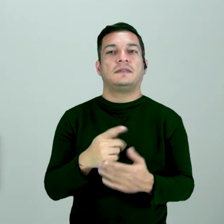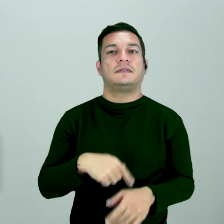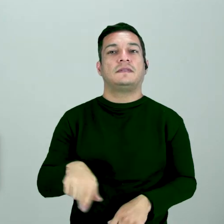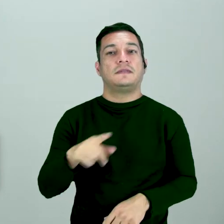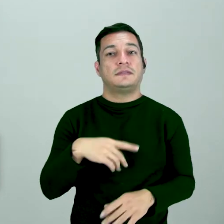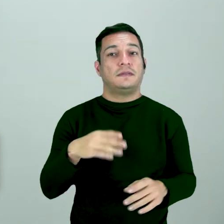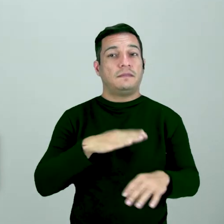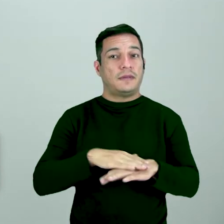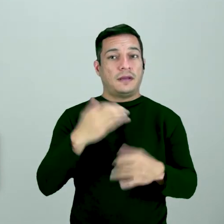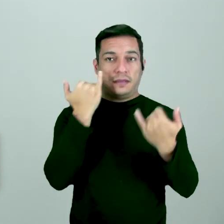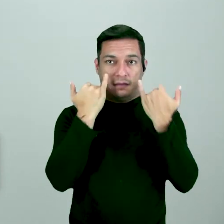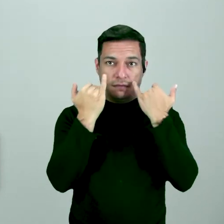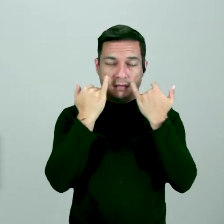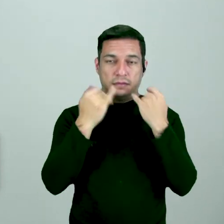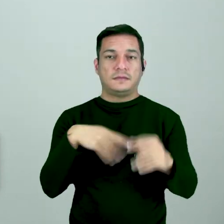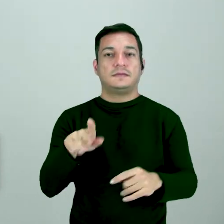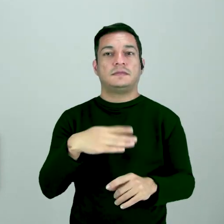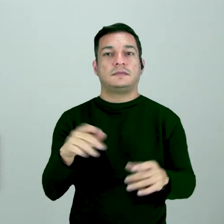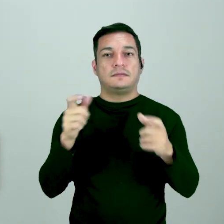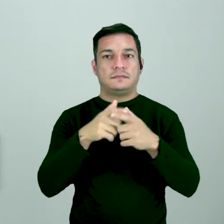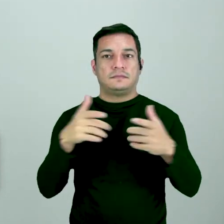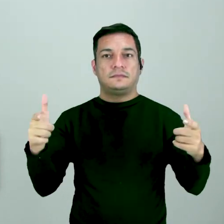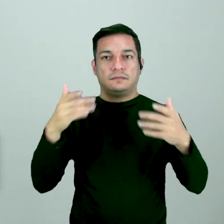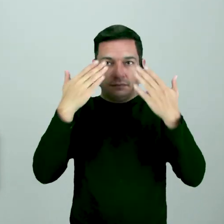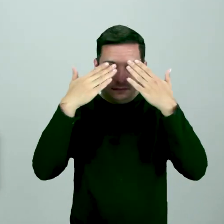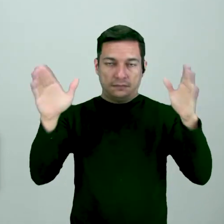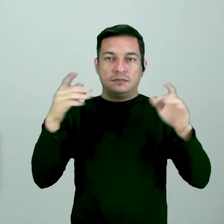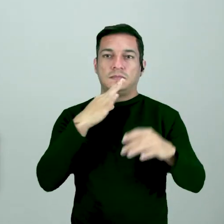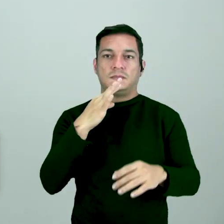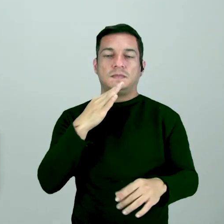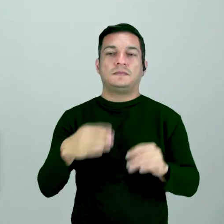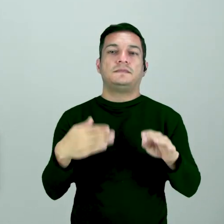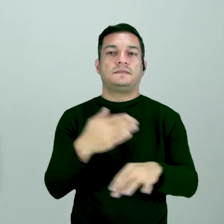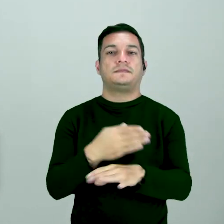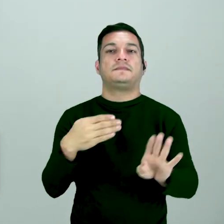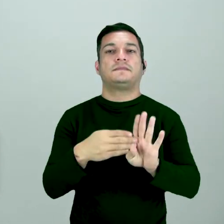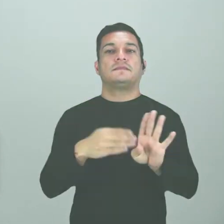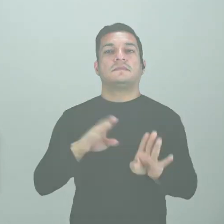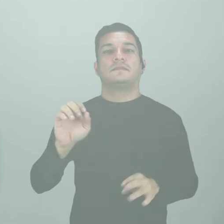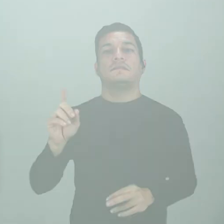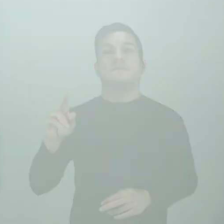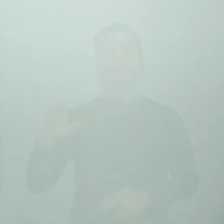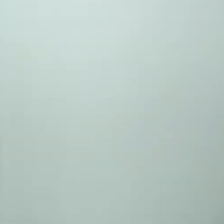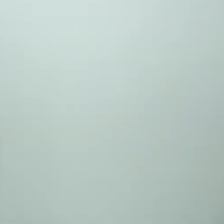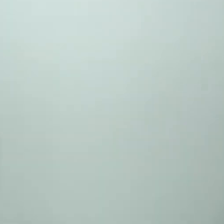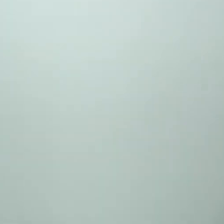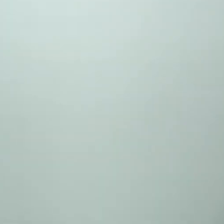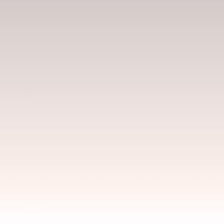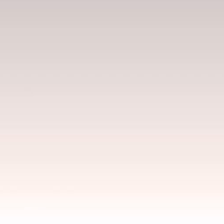E para mais informações e ampliar o seu conhecimento, visita lá a plataforma Eduque.